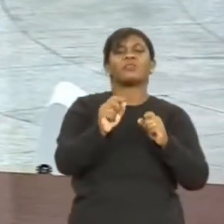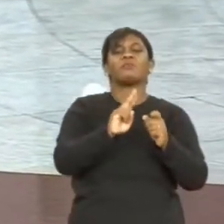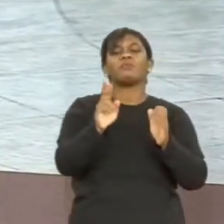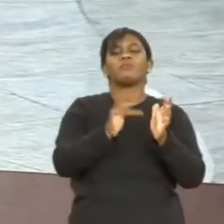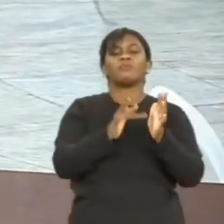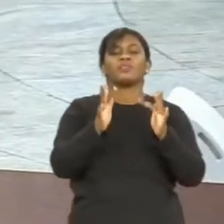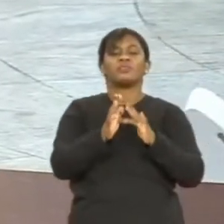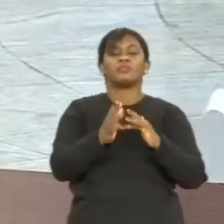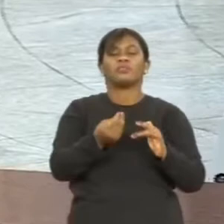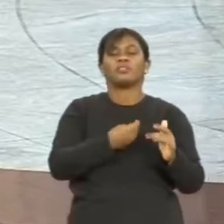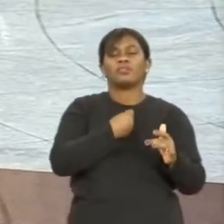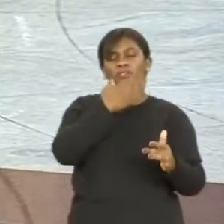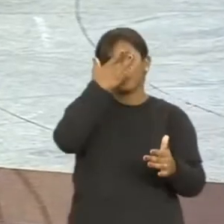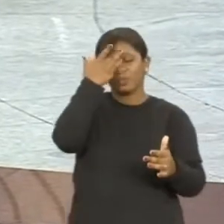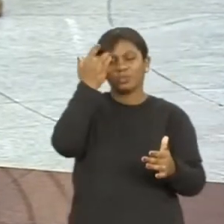Se esvazie de você.